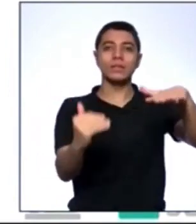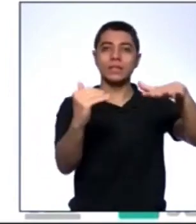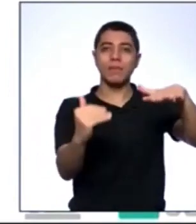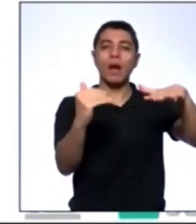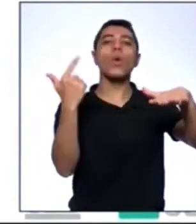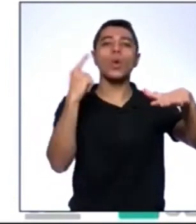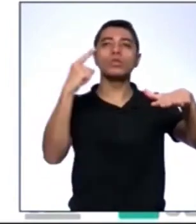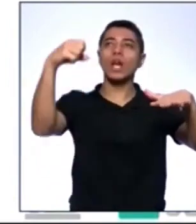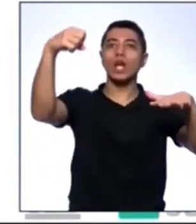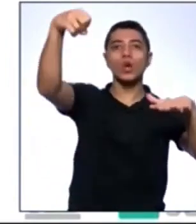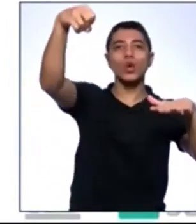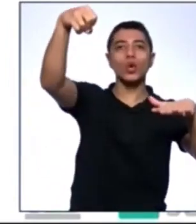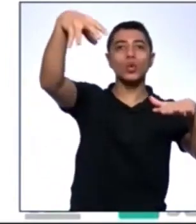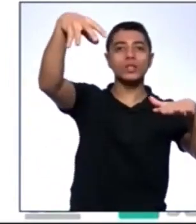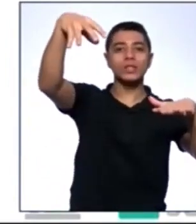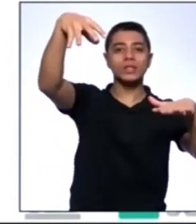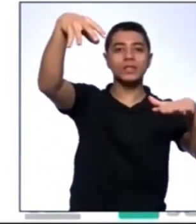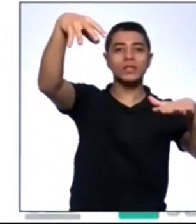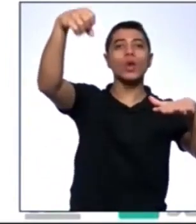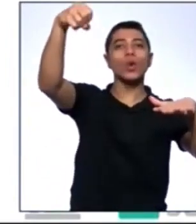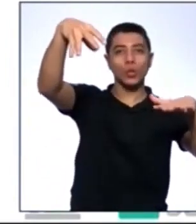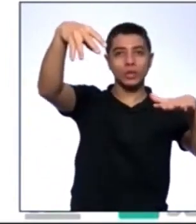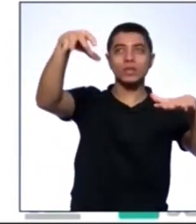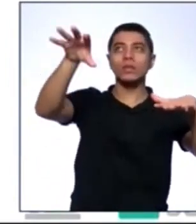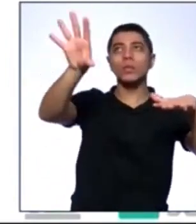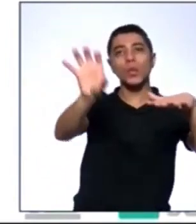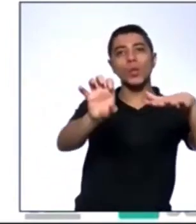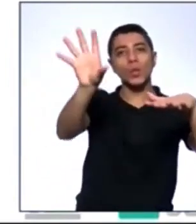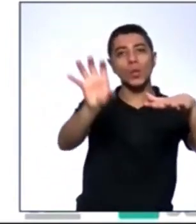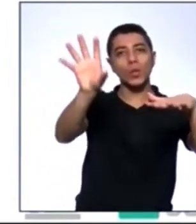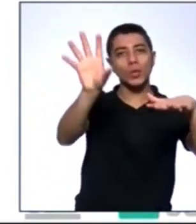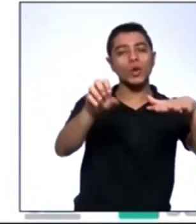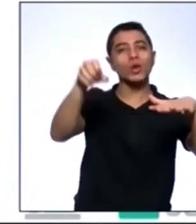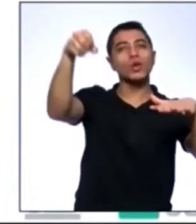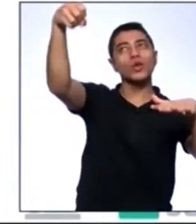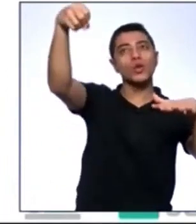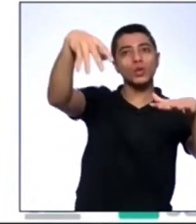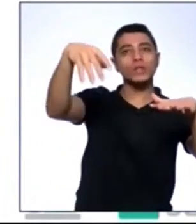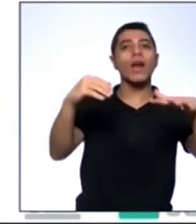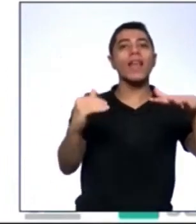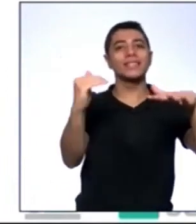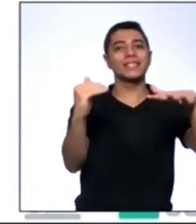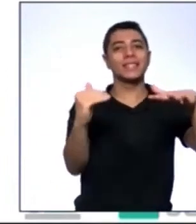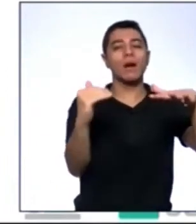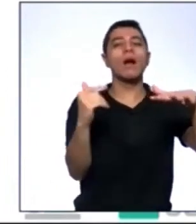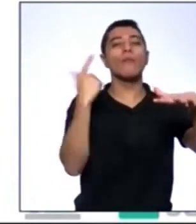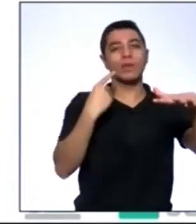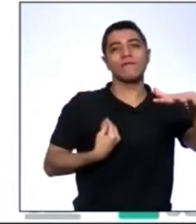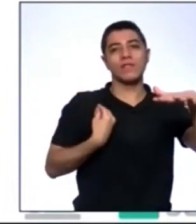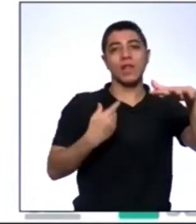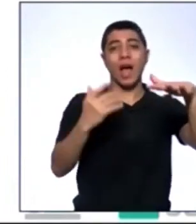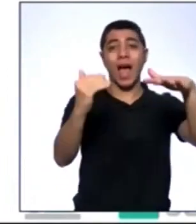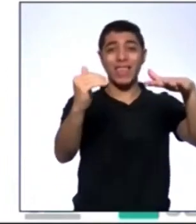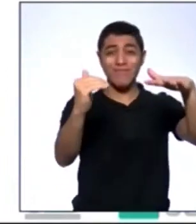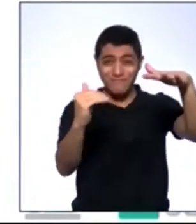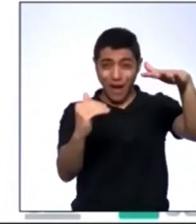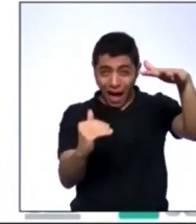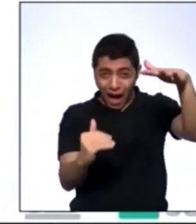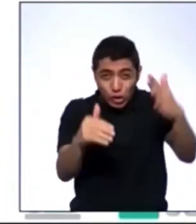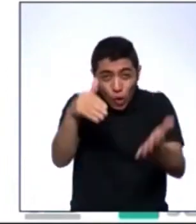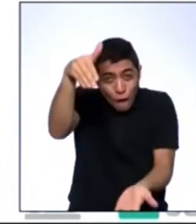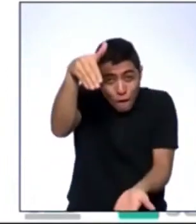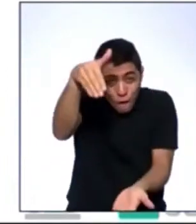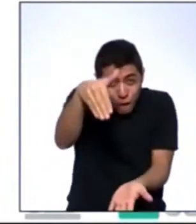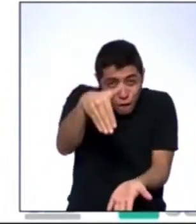tendo uma competição pela luz no local. As algas mais de cima sobrevivem e as algas de baixo começam a